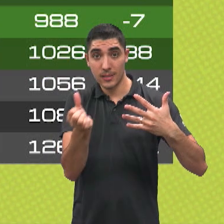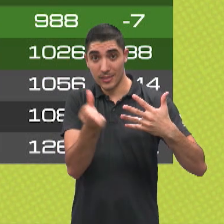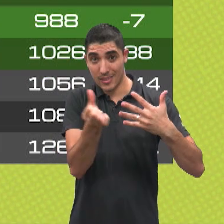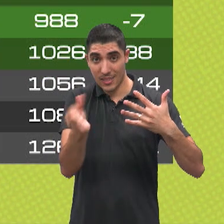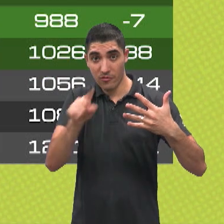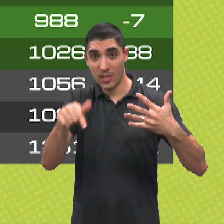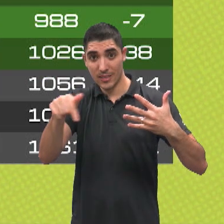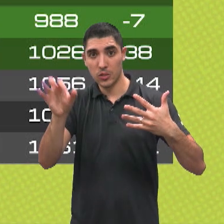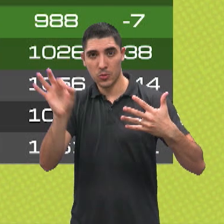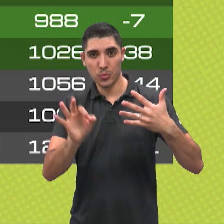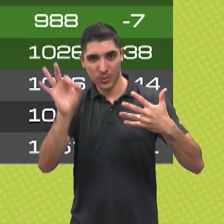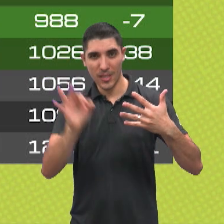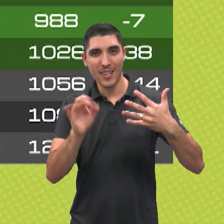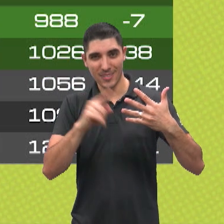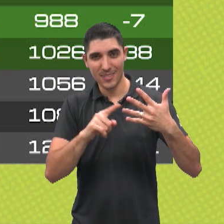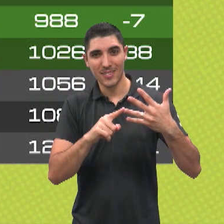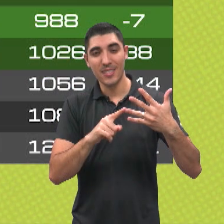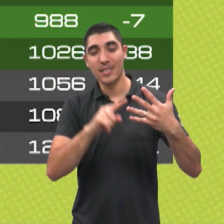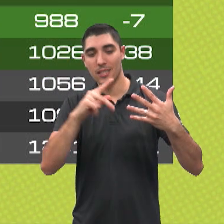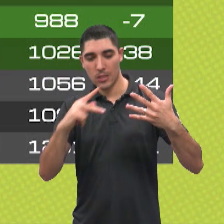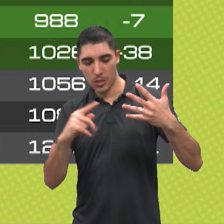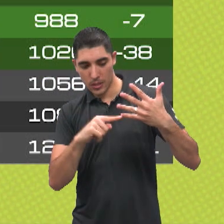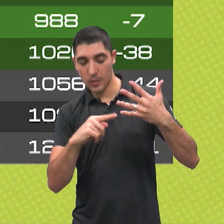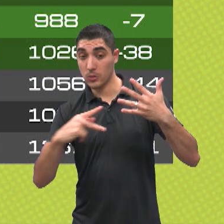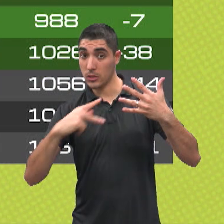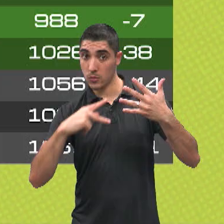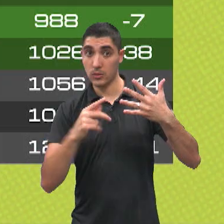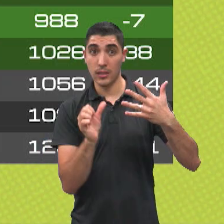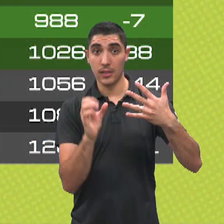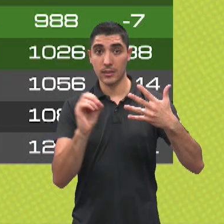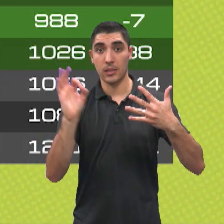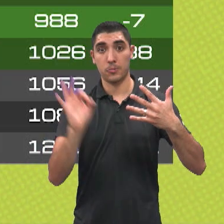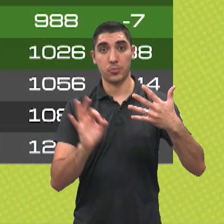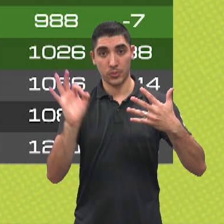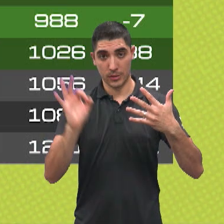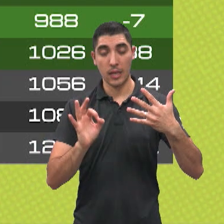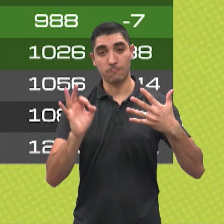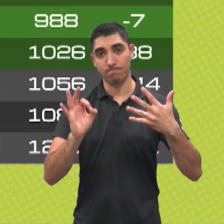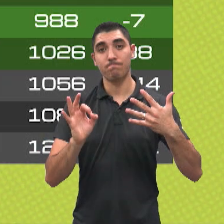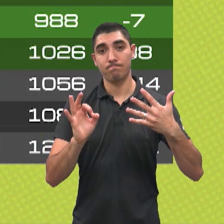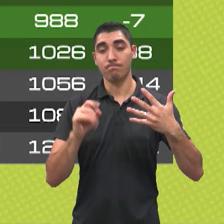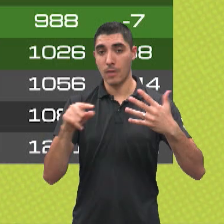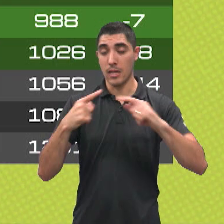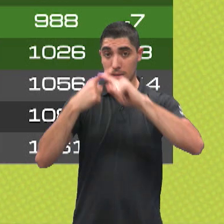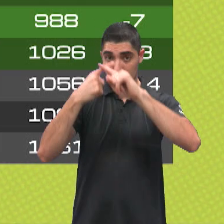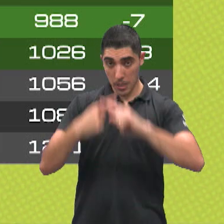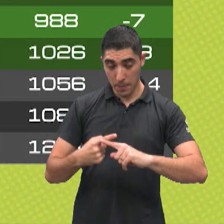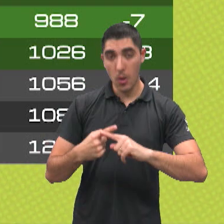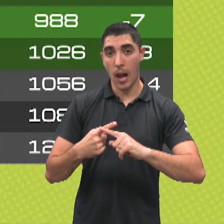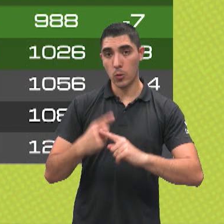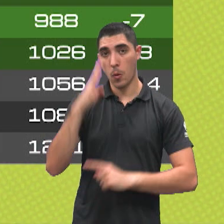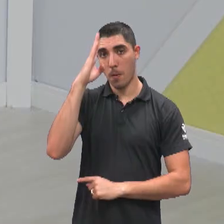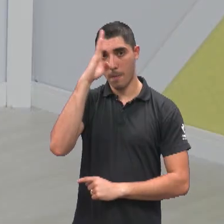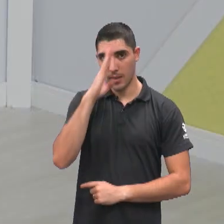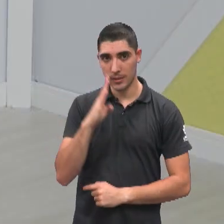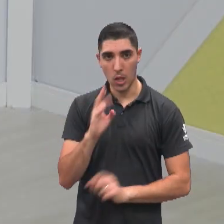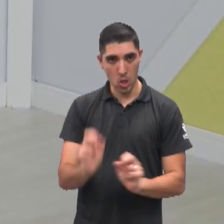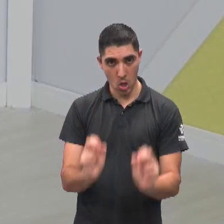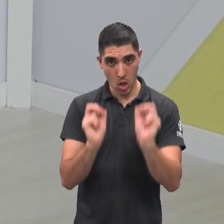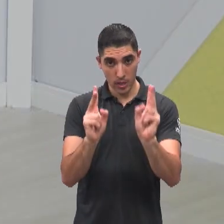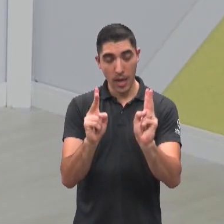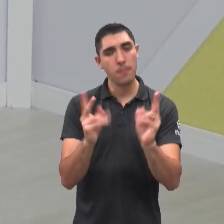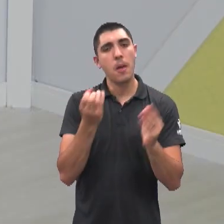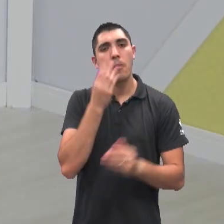aproveitamento, eu estava certo. E o São José Basquetebol, 60% de aproveitamento. Situação da competição neste momento, tá certo? Sucesso para as